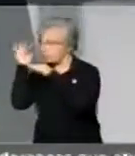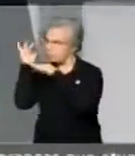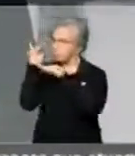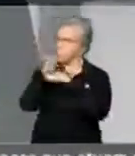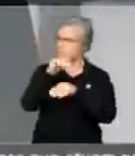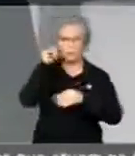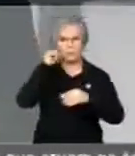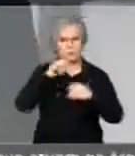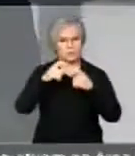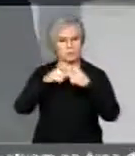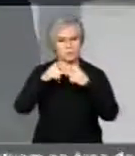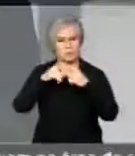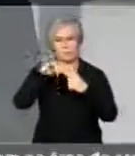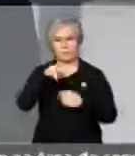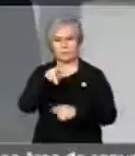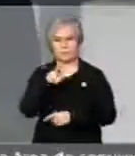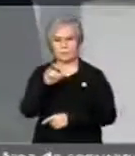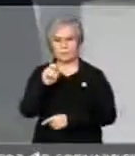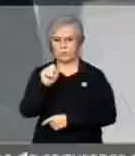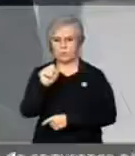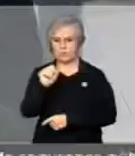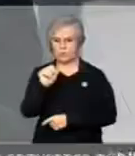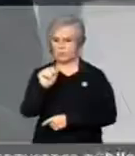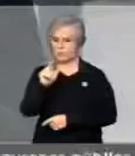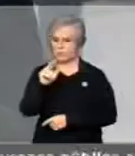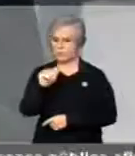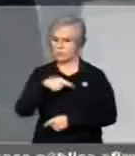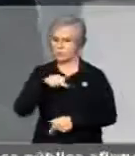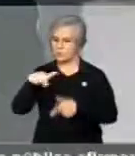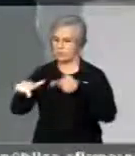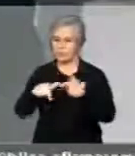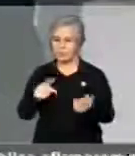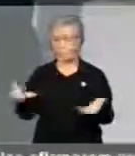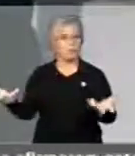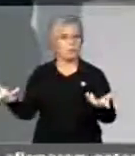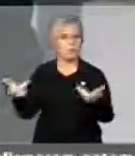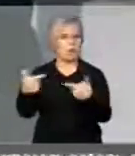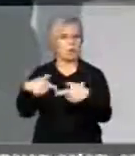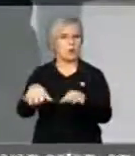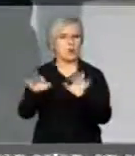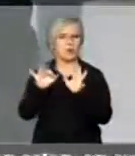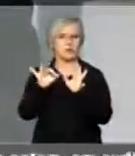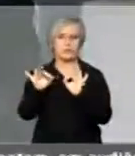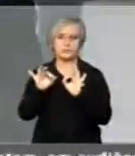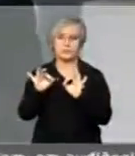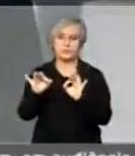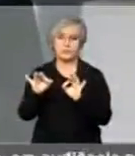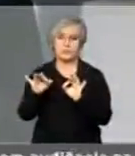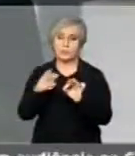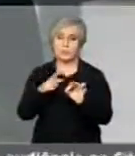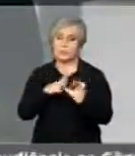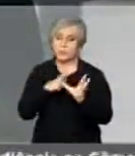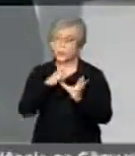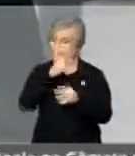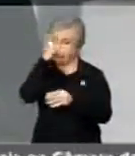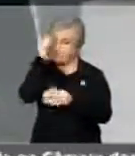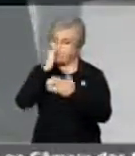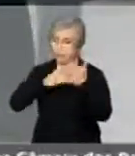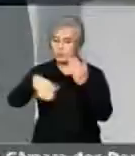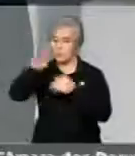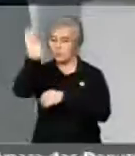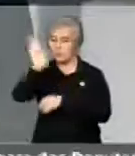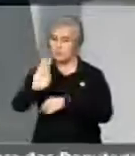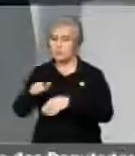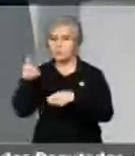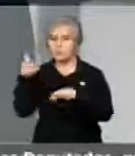Jussara faz um tratamento um faz um trabalho Fantástico e vha gente do Brasil inteiro para se